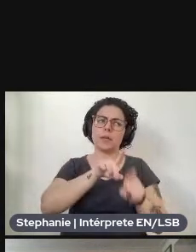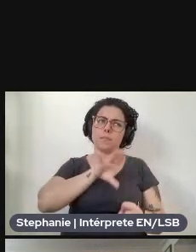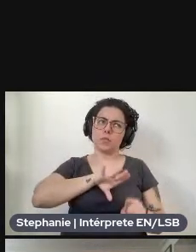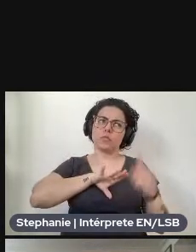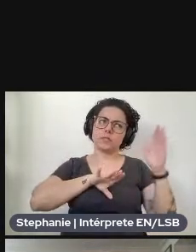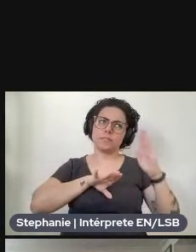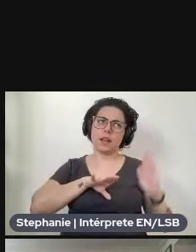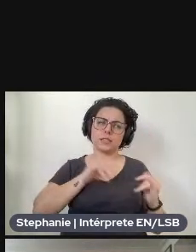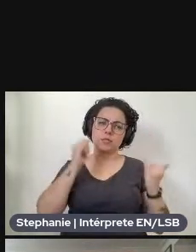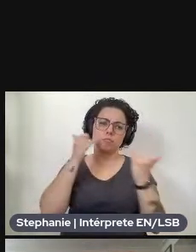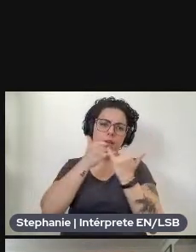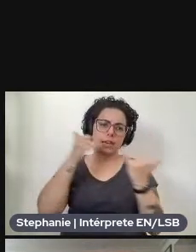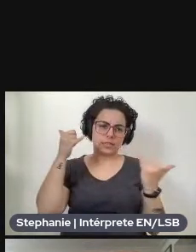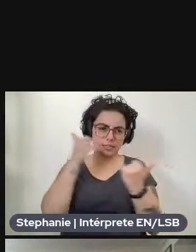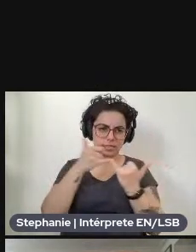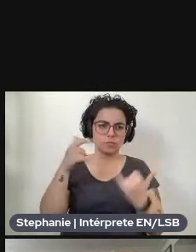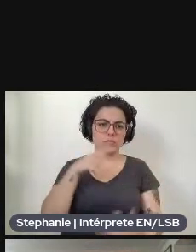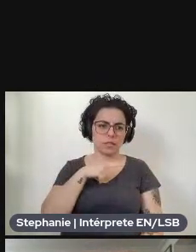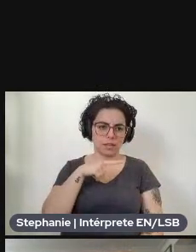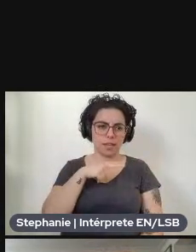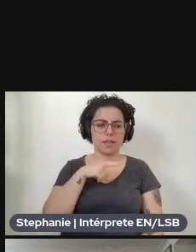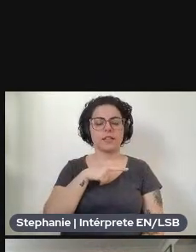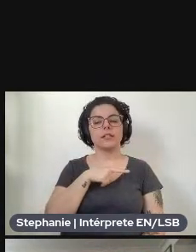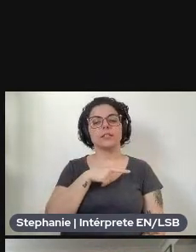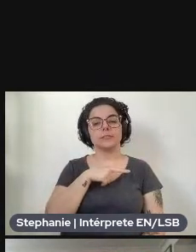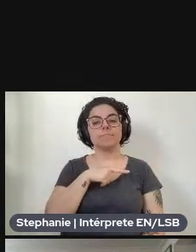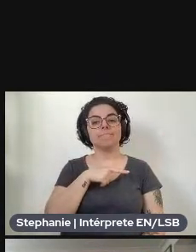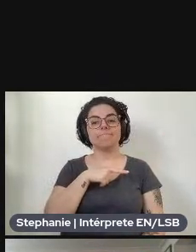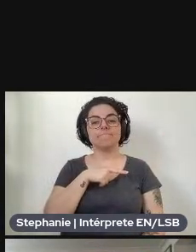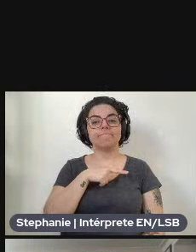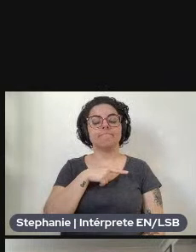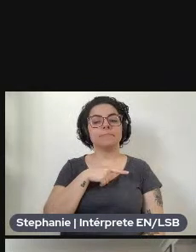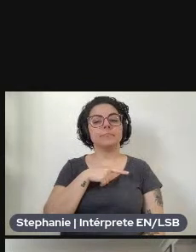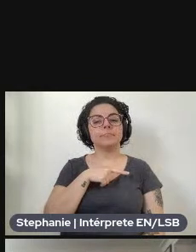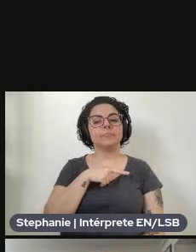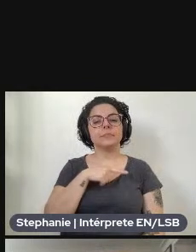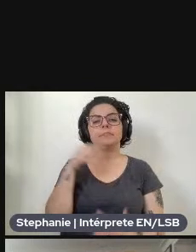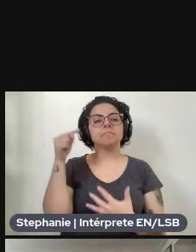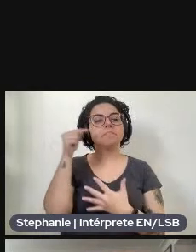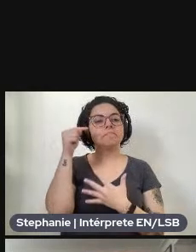semelhante, aspectos que têm a ver com